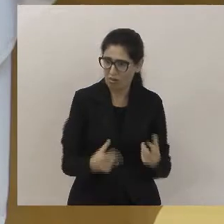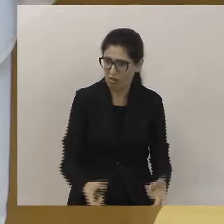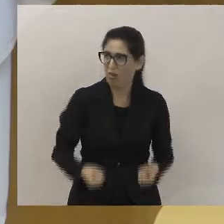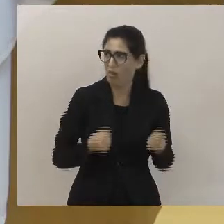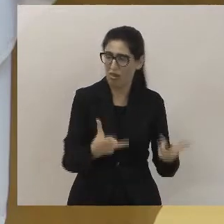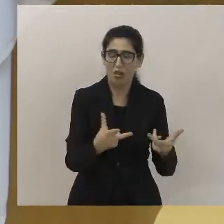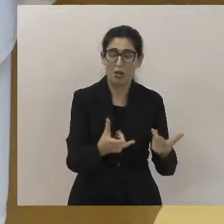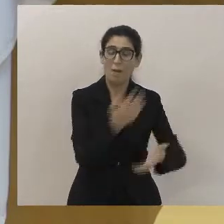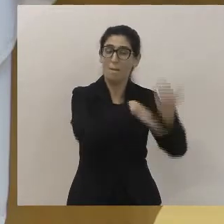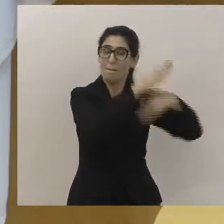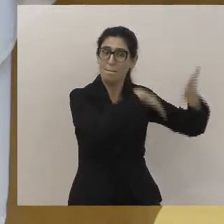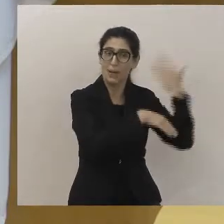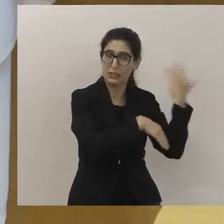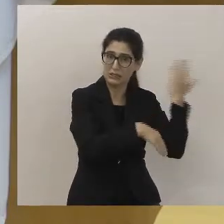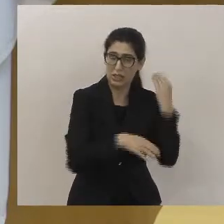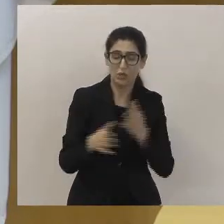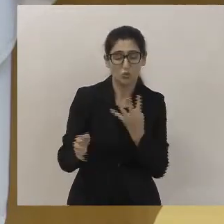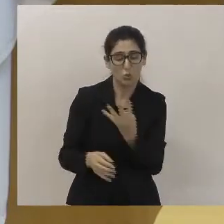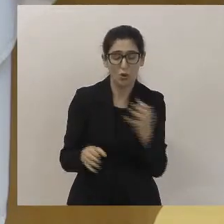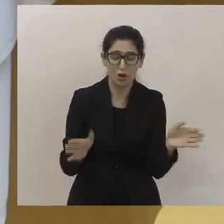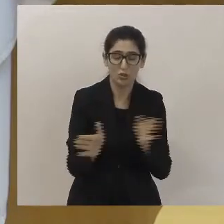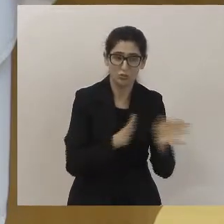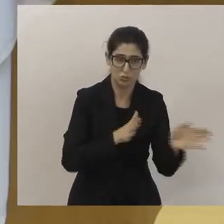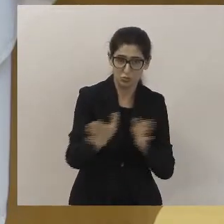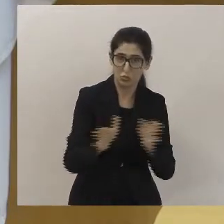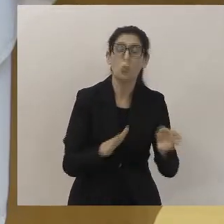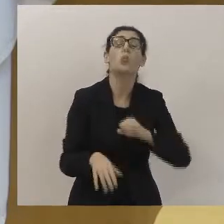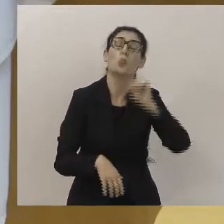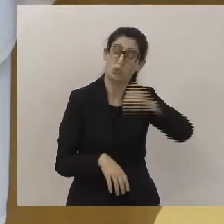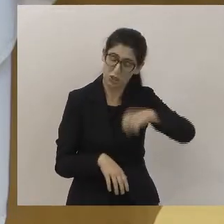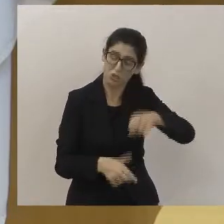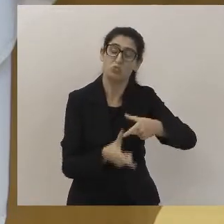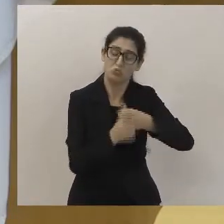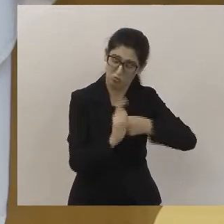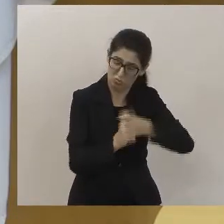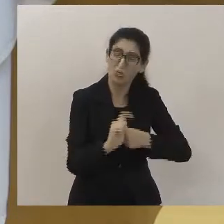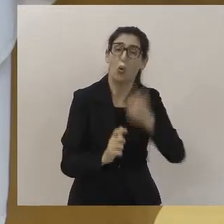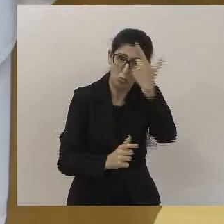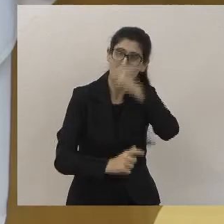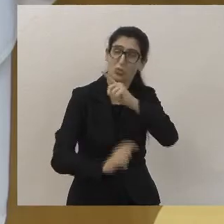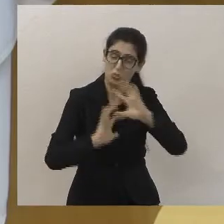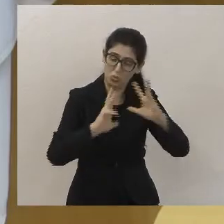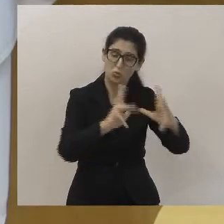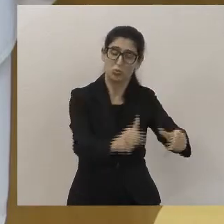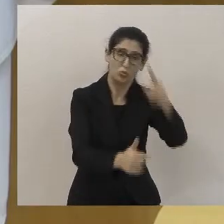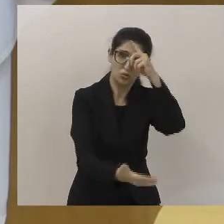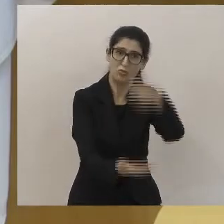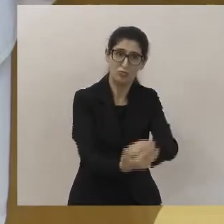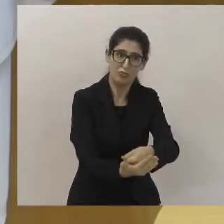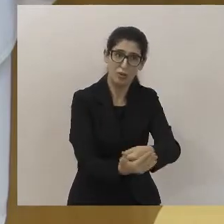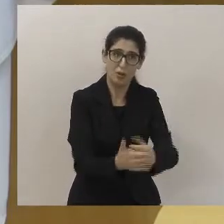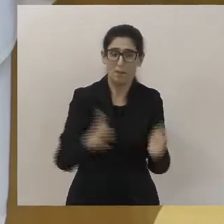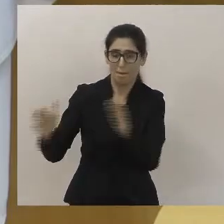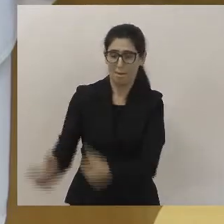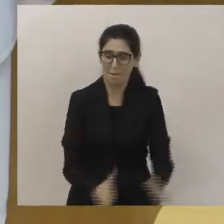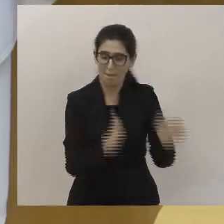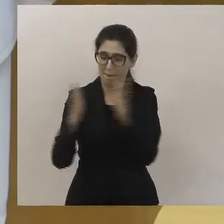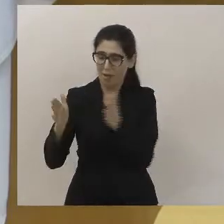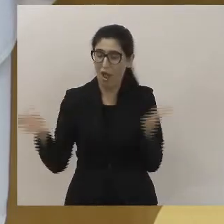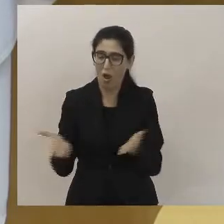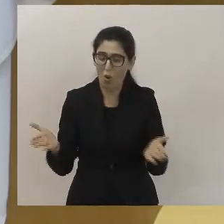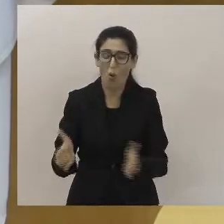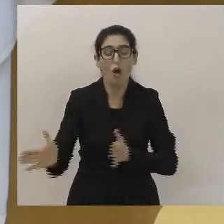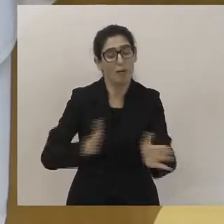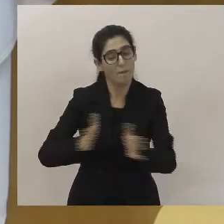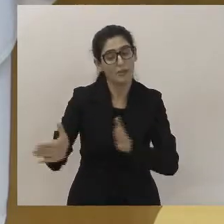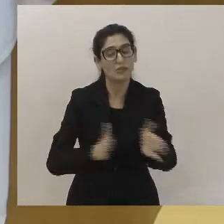naqueles primeiros quatro anos esse governo pegou um pouquinho de dida pegou assim é normal ter mas ainda mostrou muito pouco e quando eu falo que